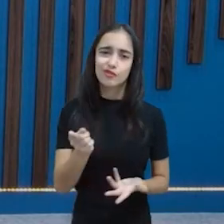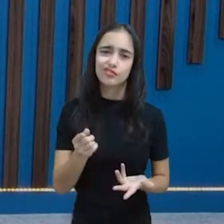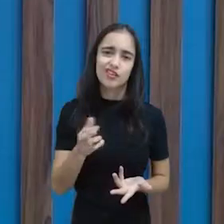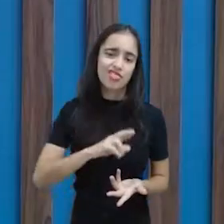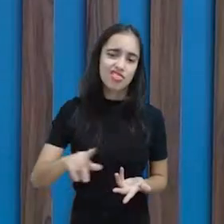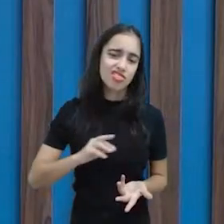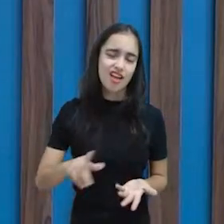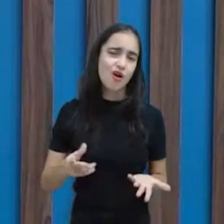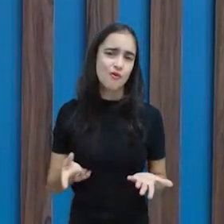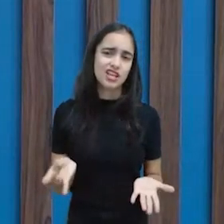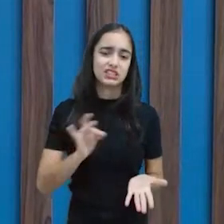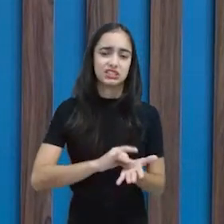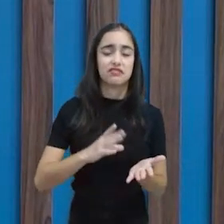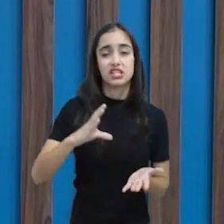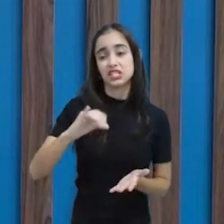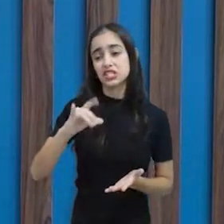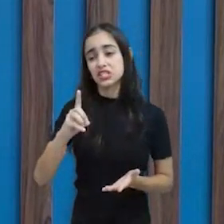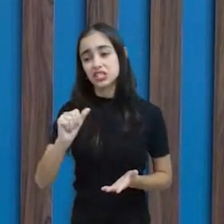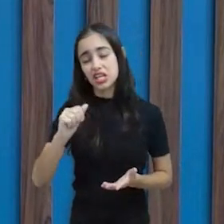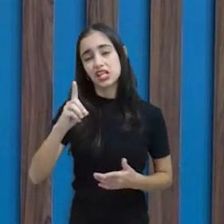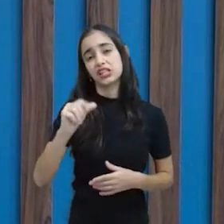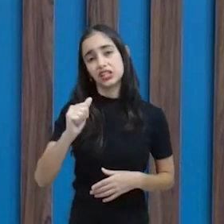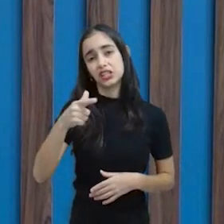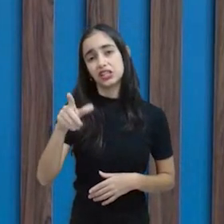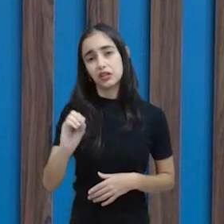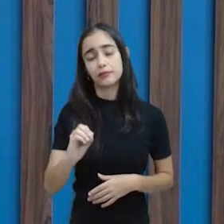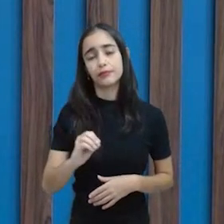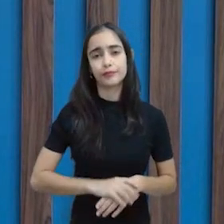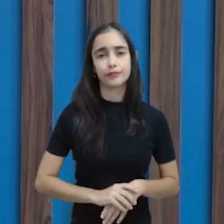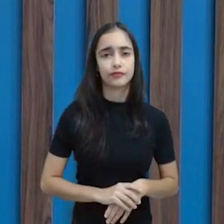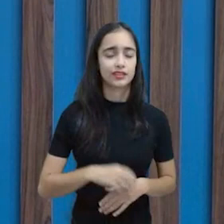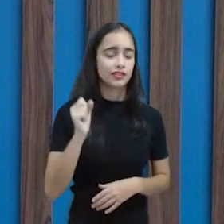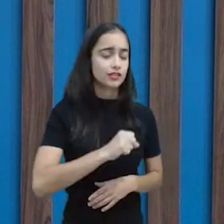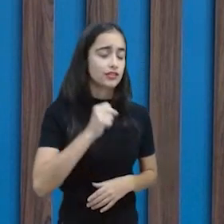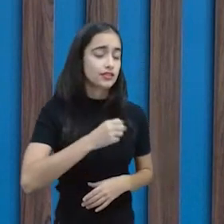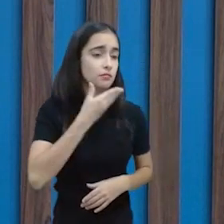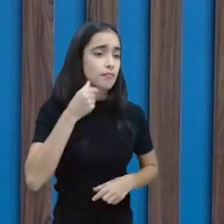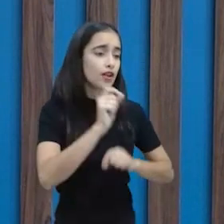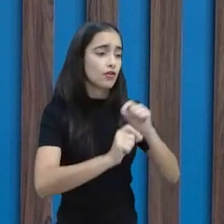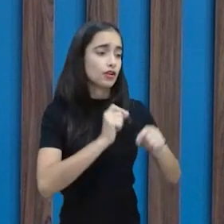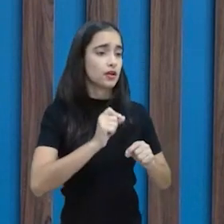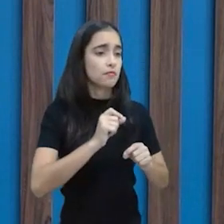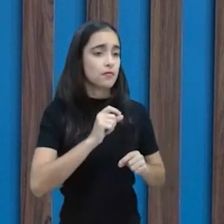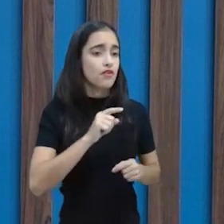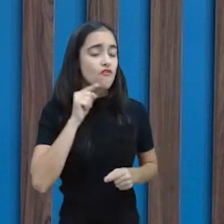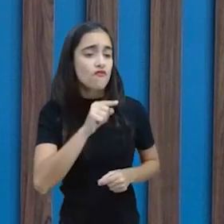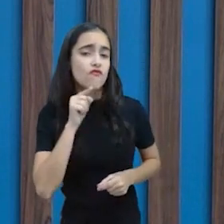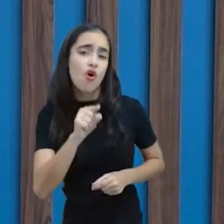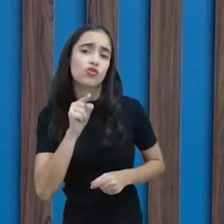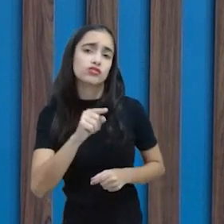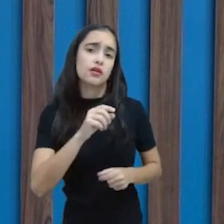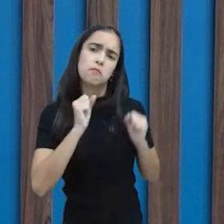quem melhor do que você mesmo para mudar a sua realidade, né? Isso. Então, assim, não só dentro da política, mas ali